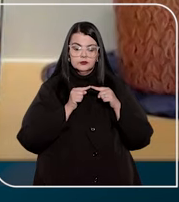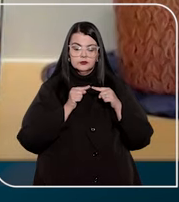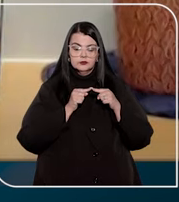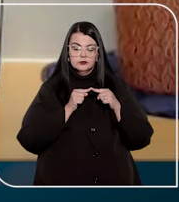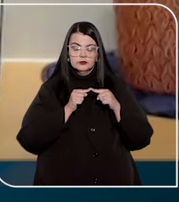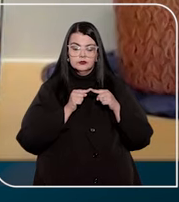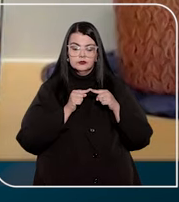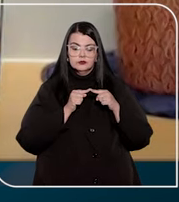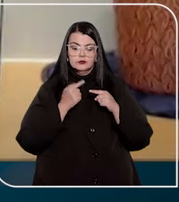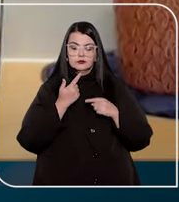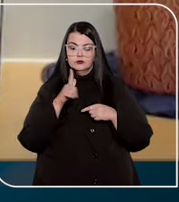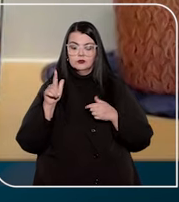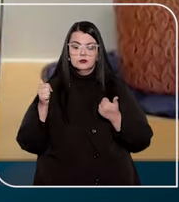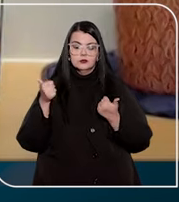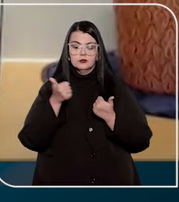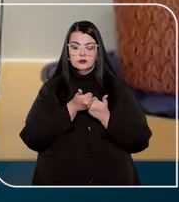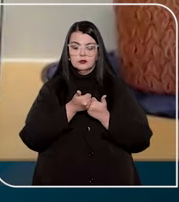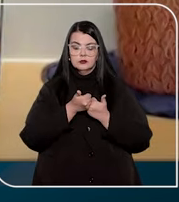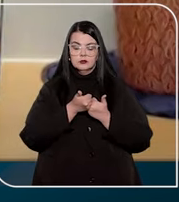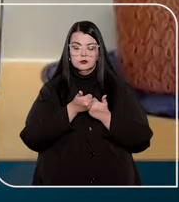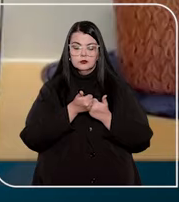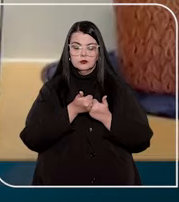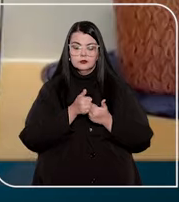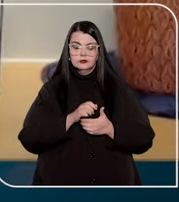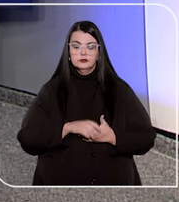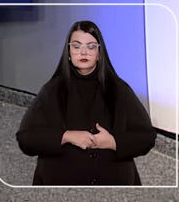ali o vice-presidente.